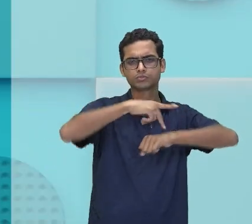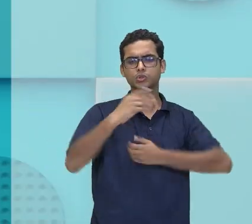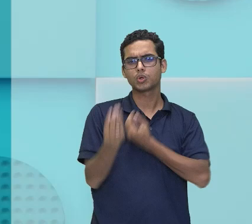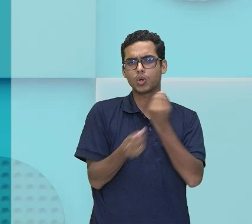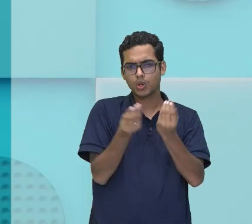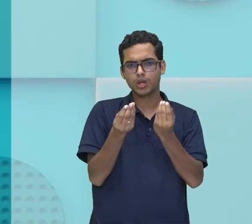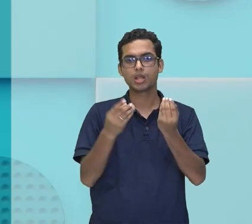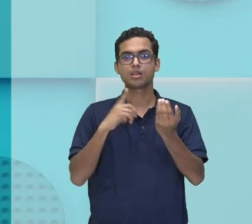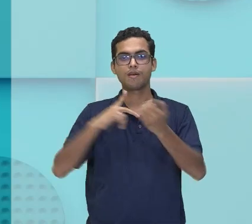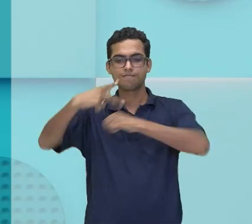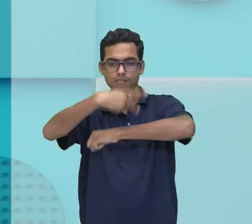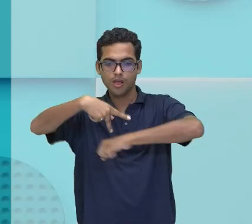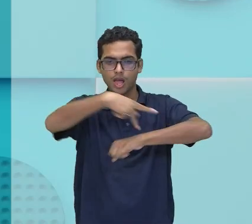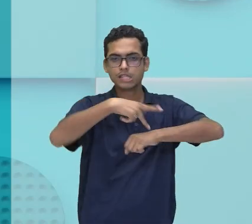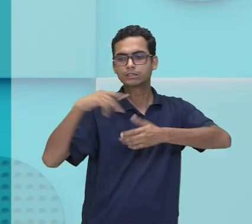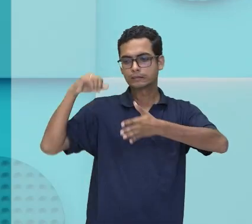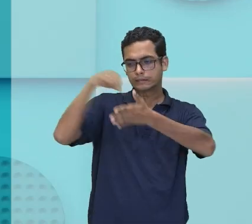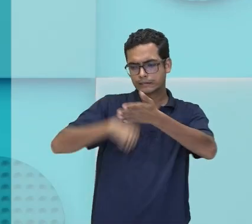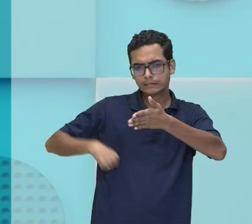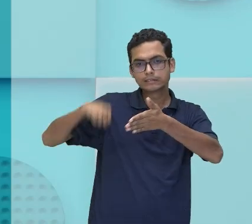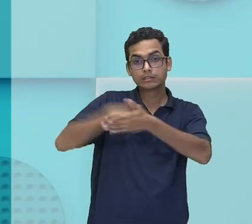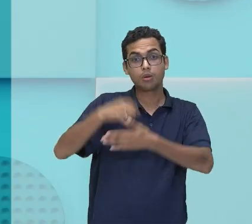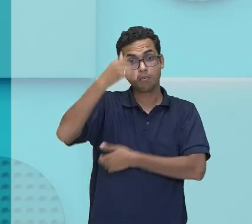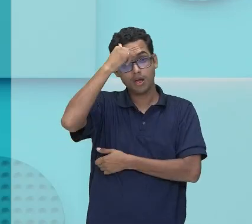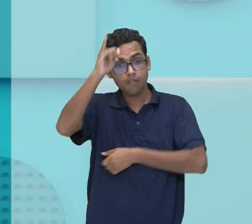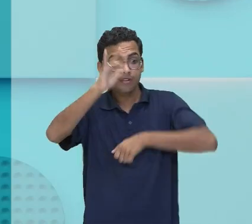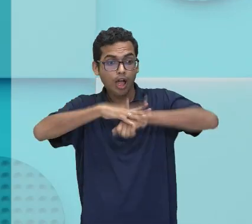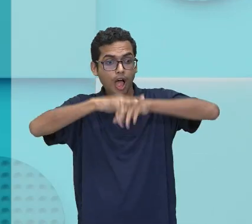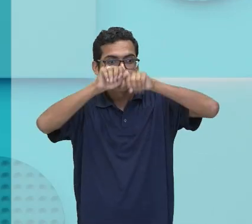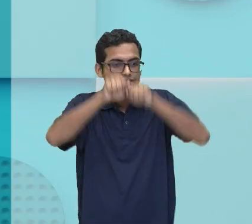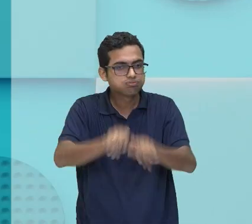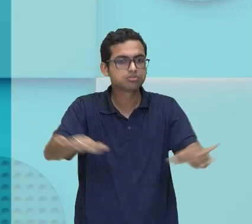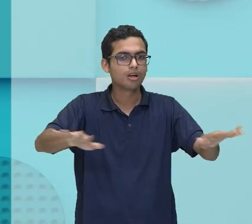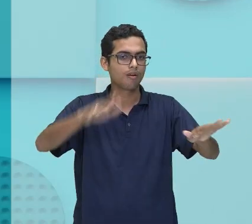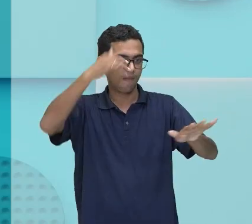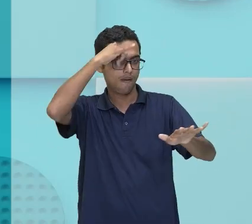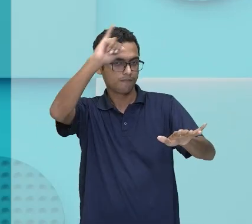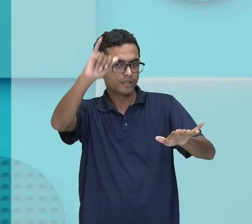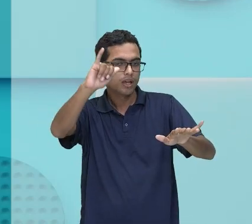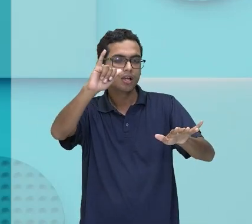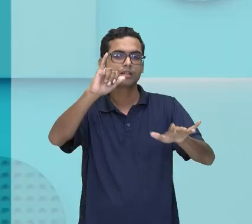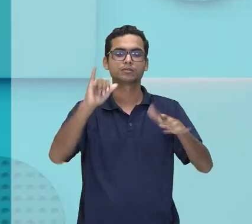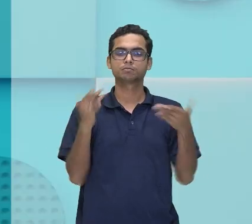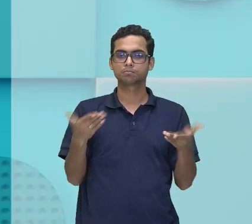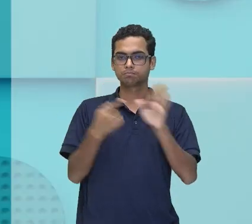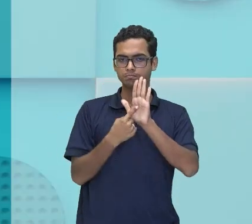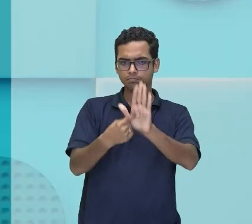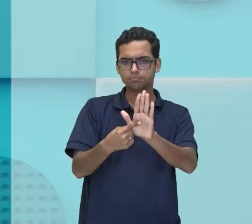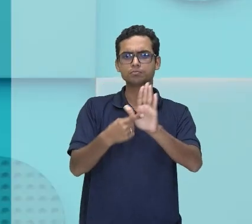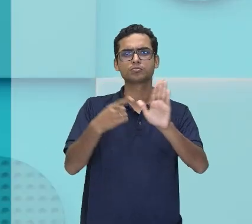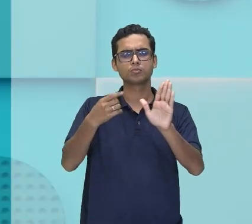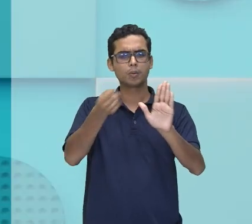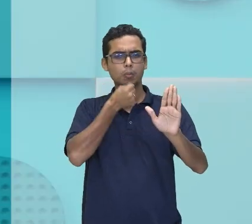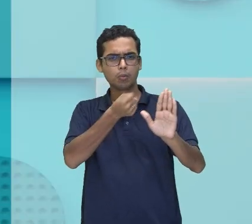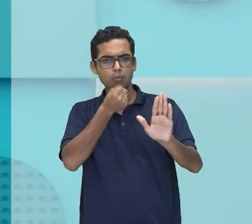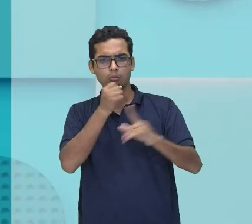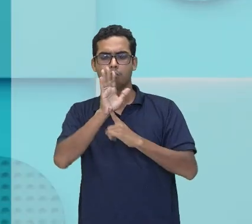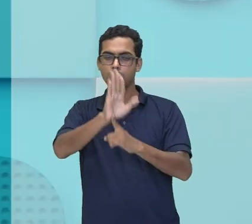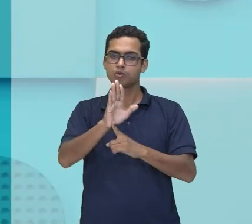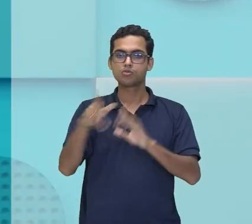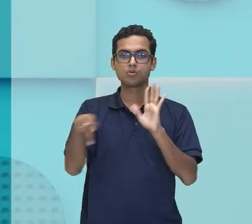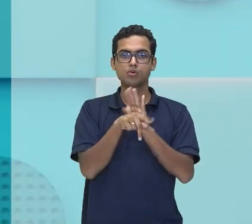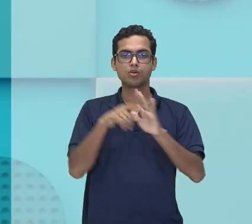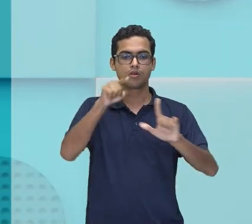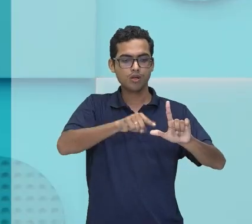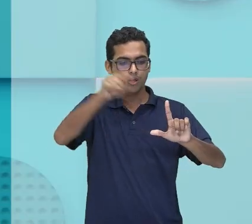essas doenças, né? Aqui a gente está trabalhando a questão, as nossas manchetes trouxeram números aqui do Brasil, porque a